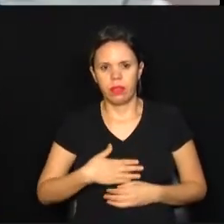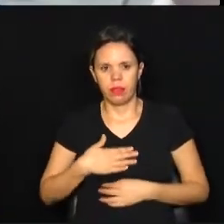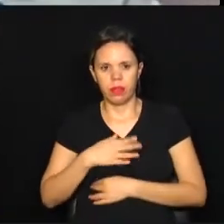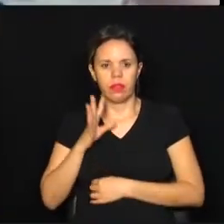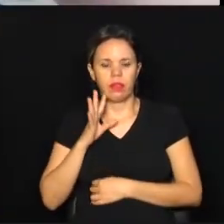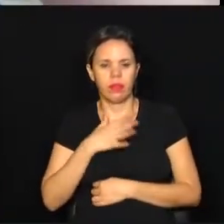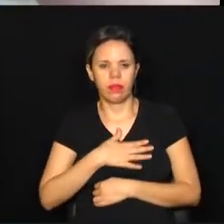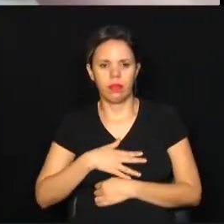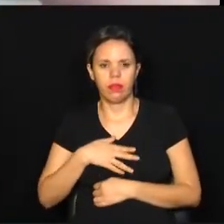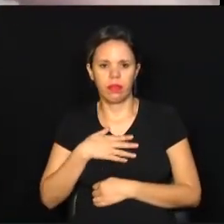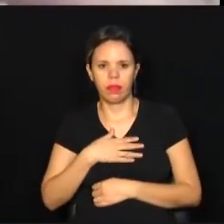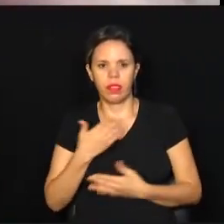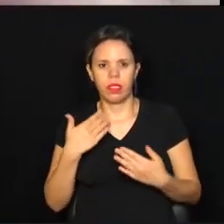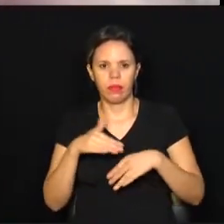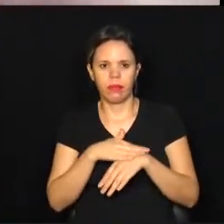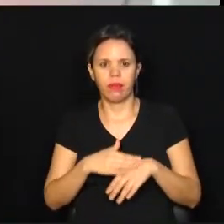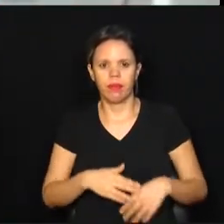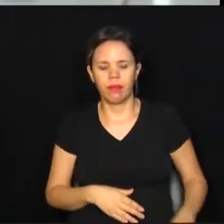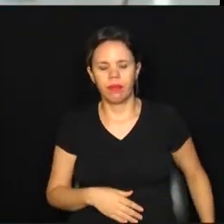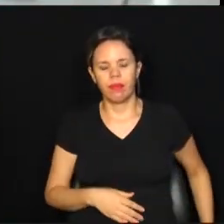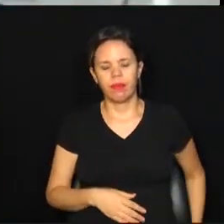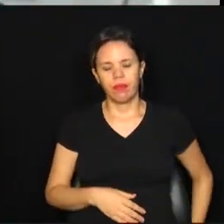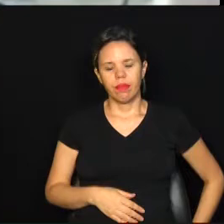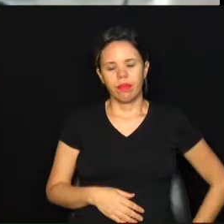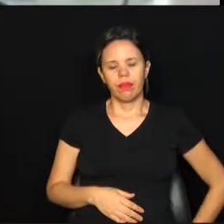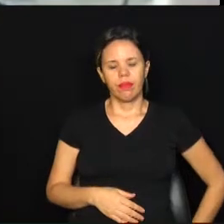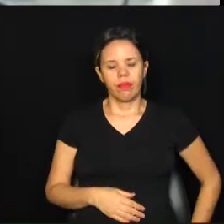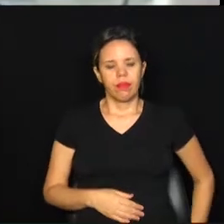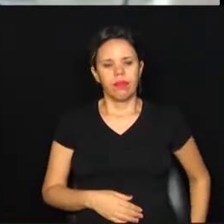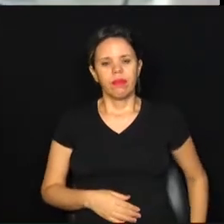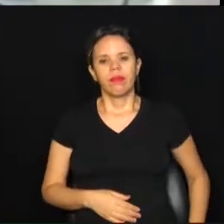demais da conversa aqui.